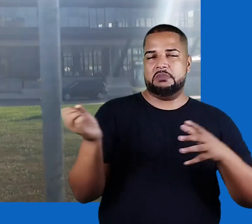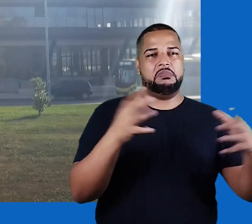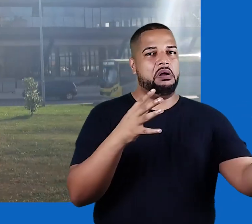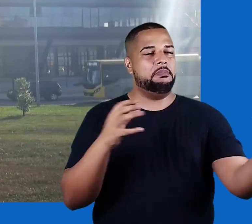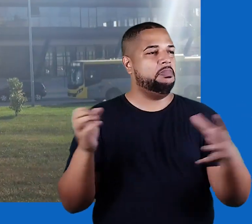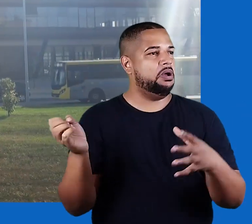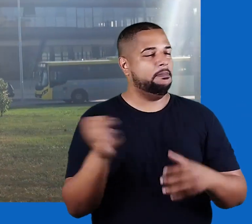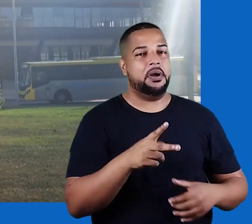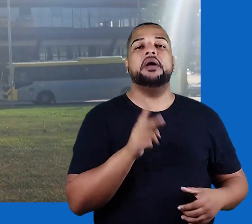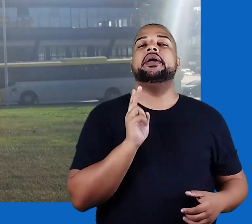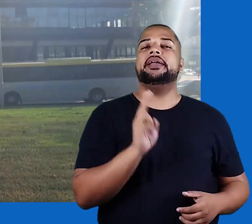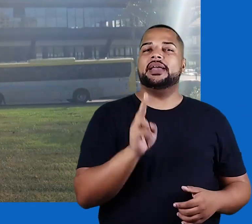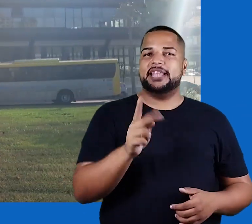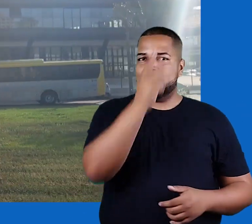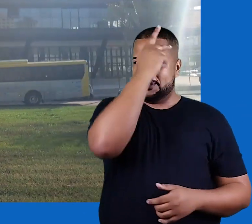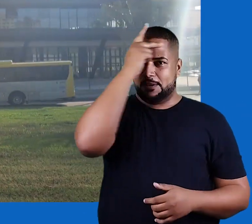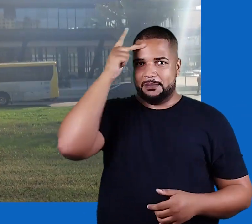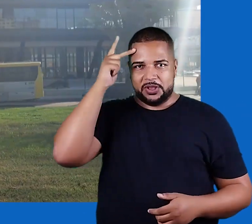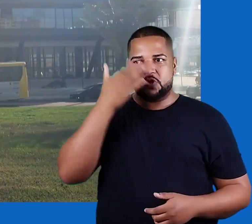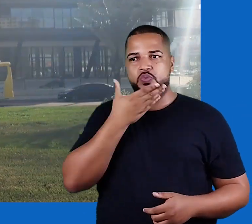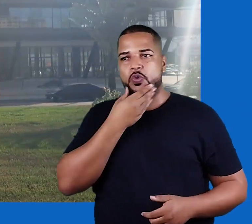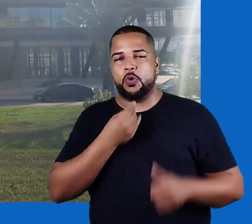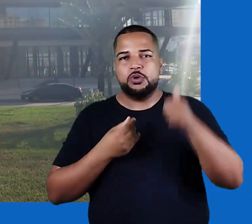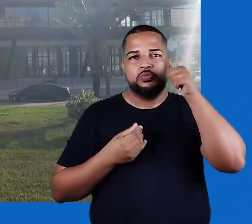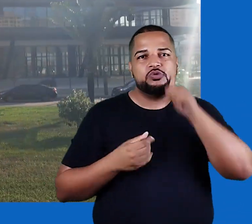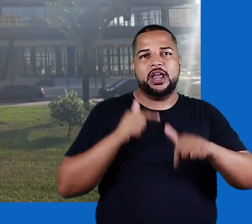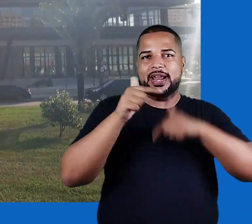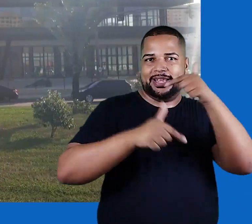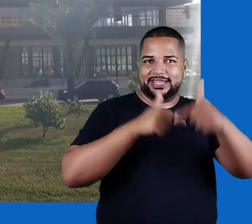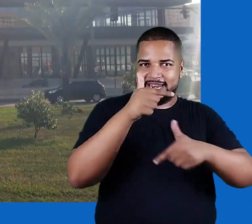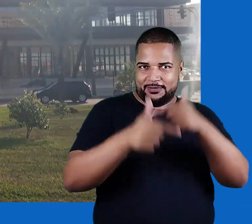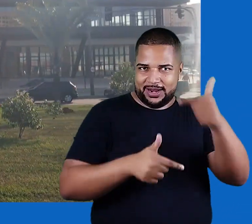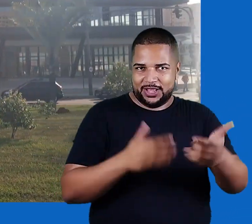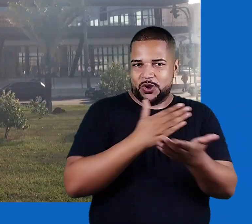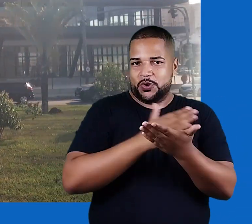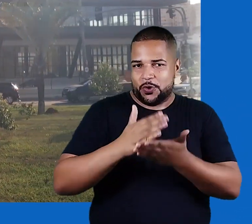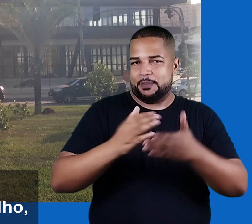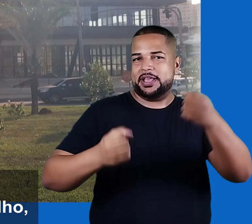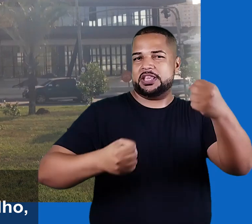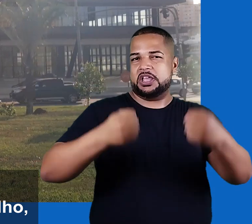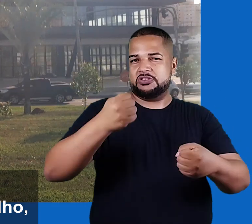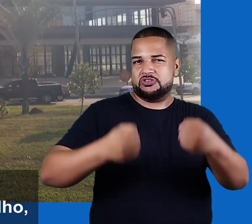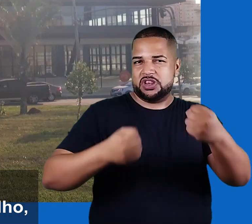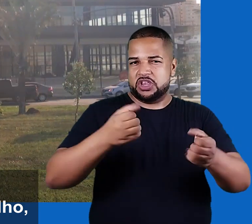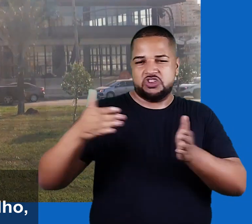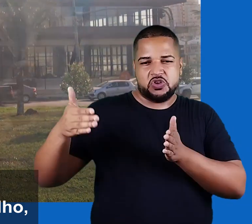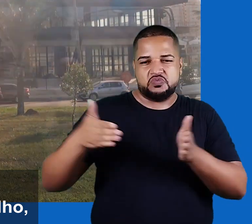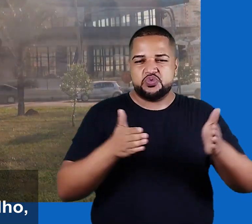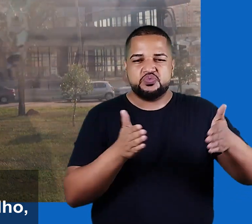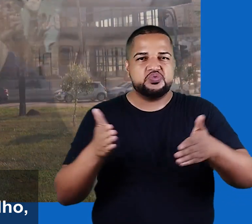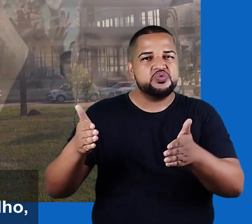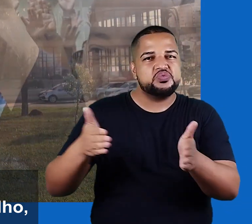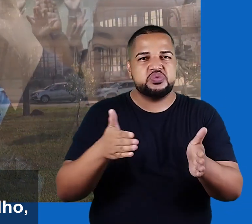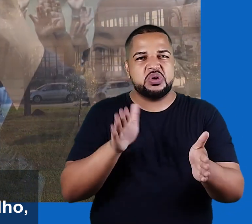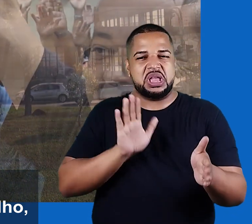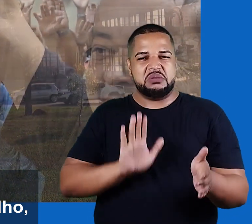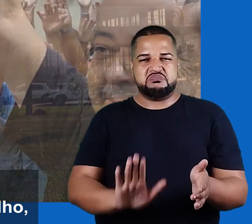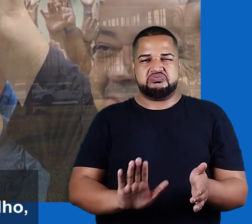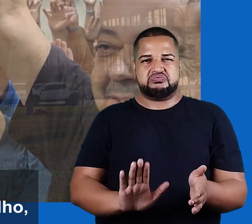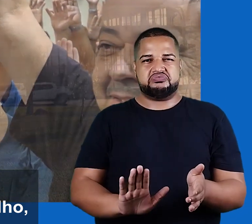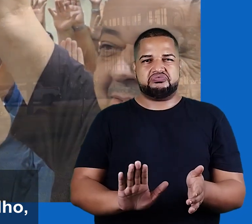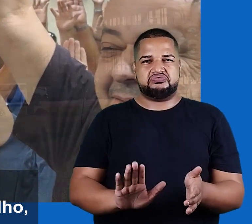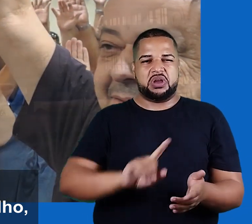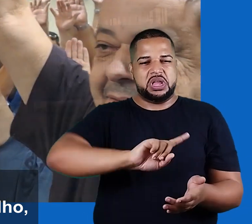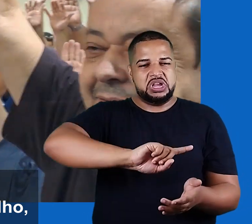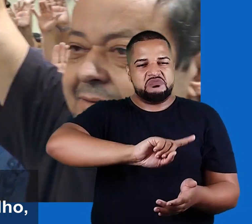cada instante. Toda vez que um trabalhador ou trabalhadora dos transportes assume o volante e pisa no acelerador